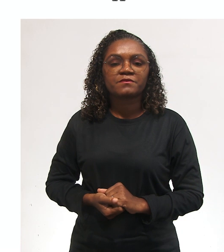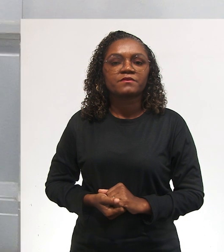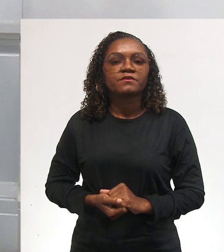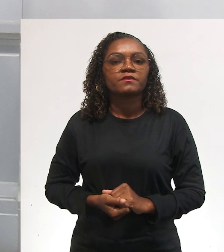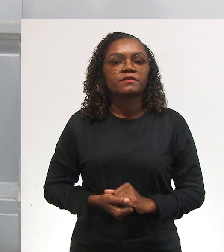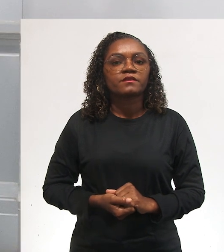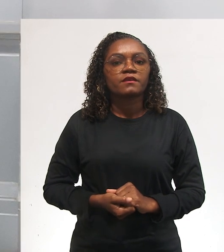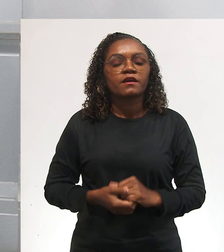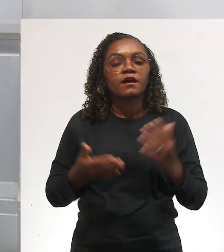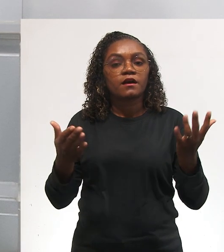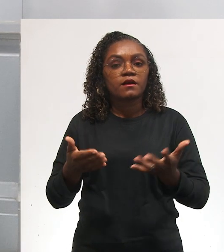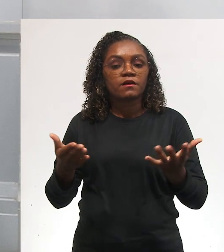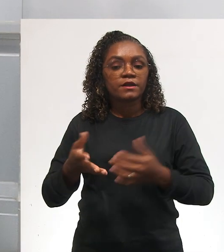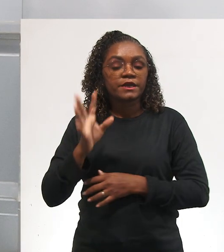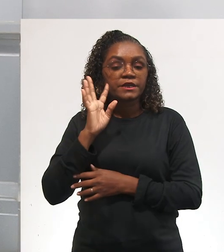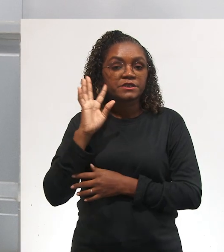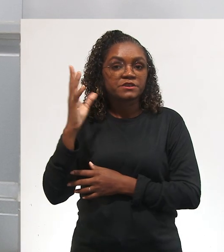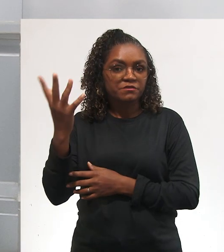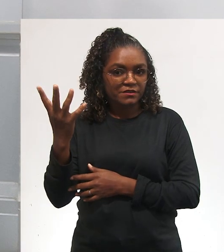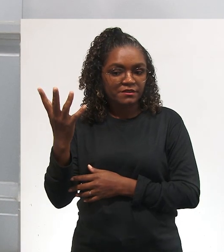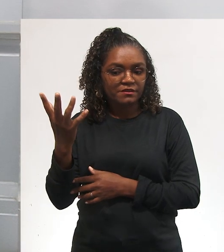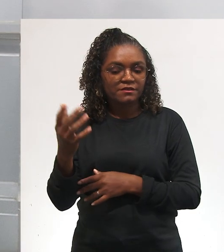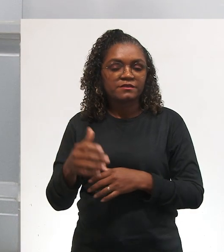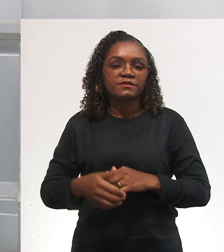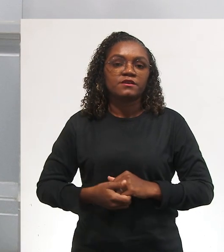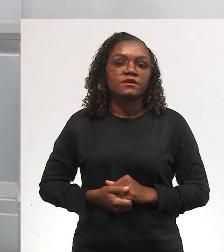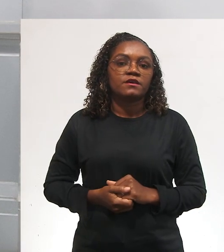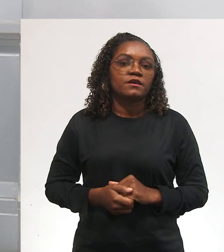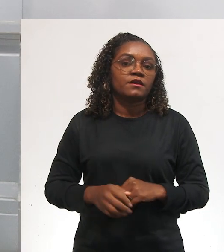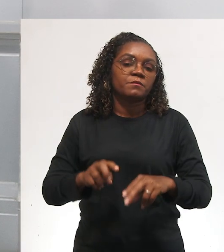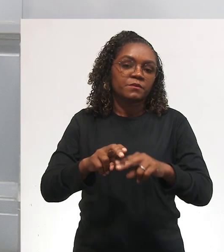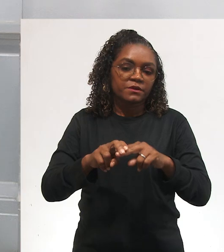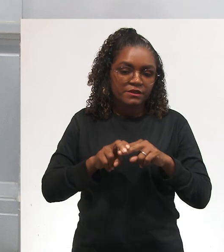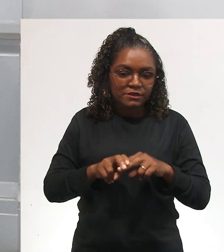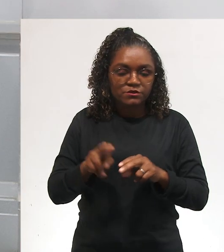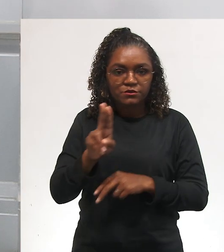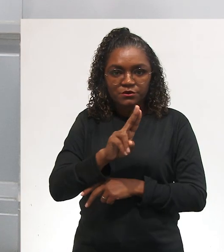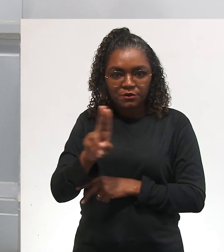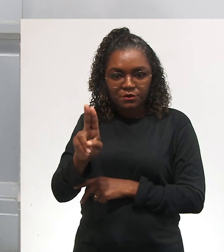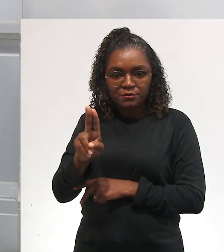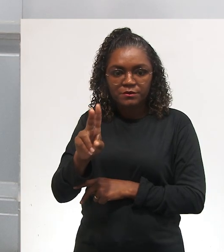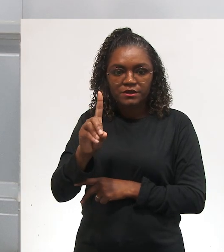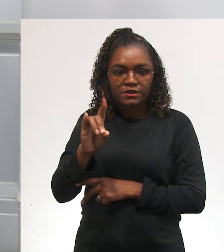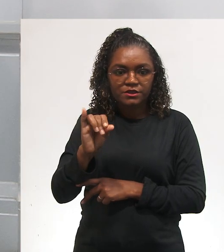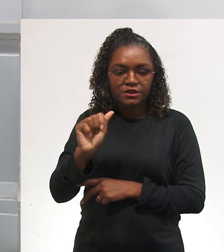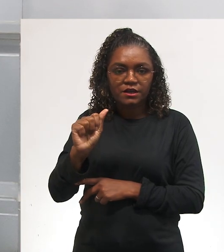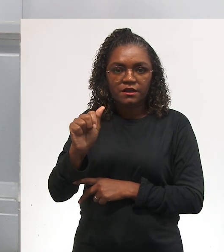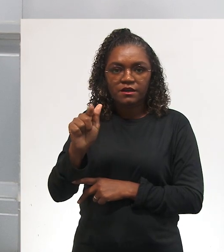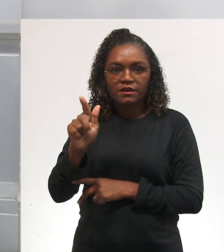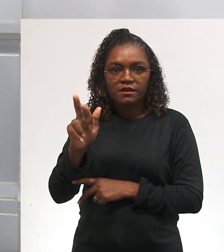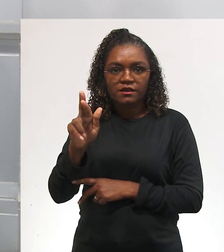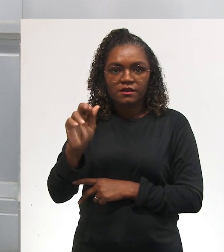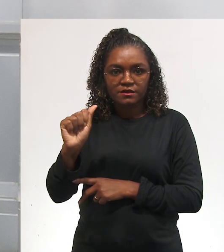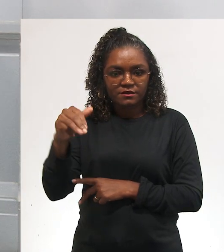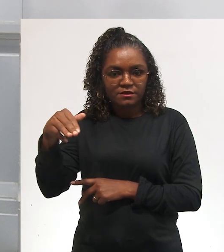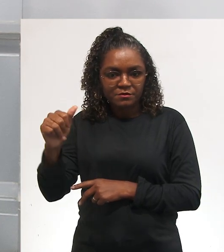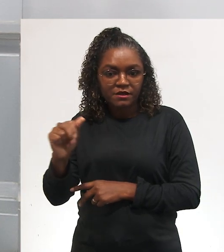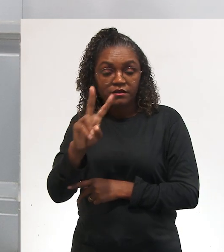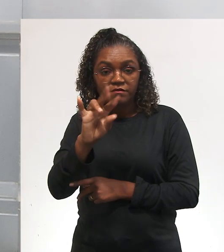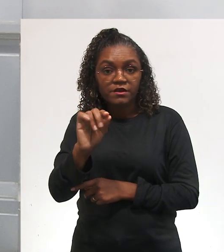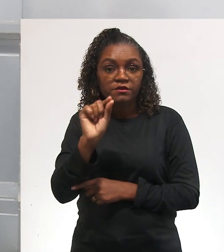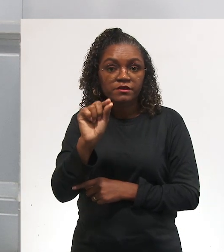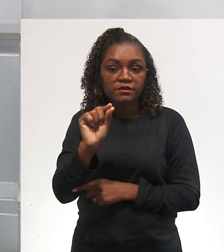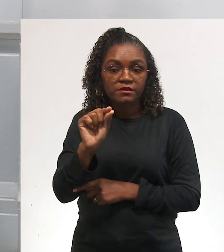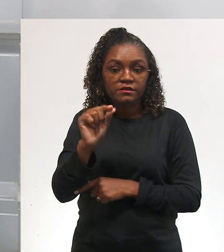Então, a gente vai buscar resolver o problema a partir daí. Esse é um diagrama que a gente chama também de causa e efeito. A gente vai